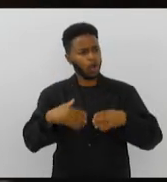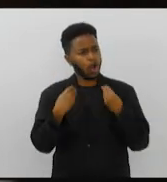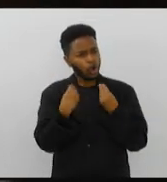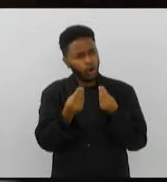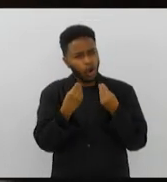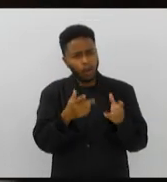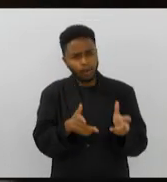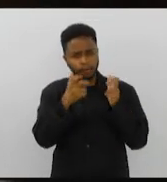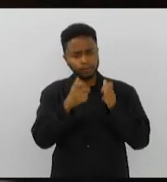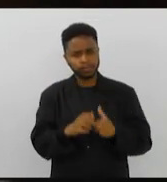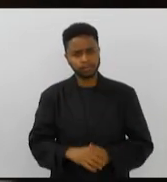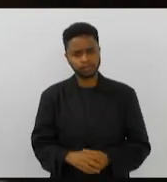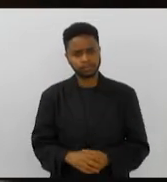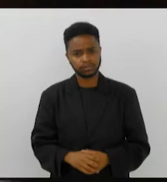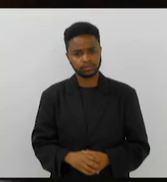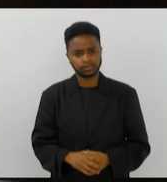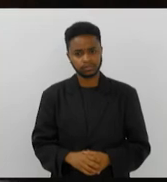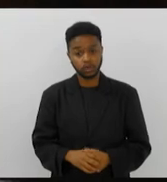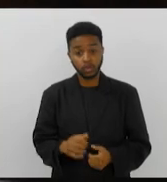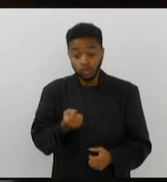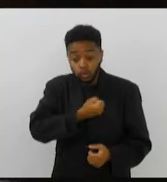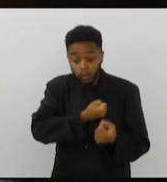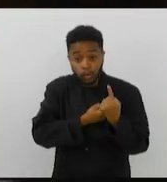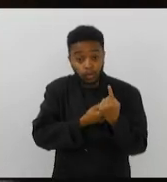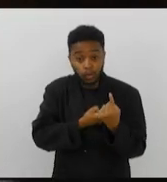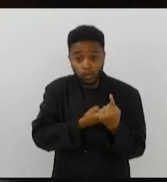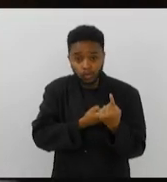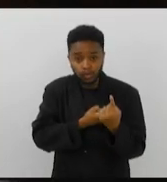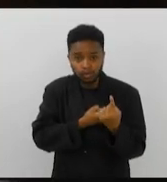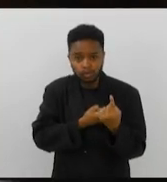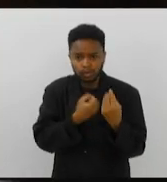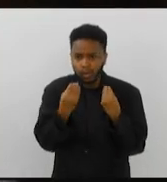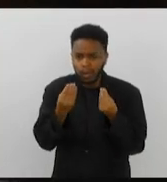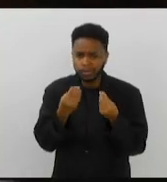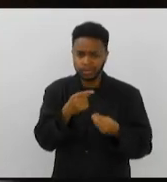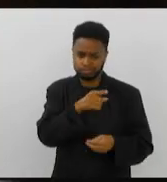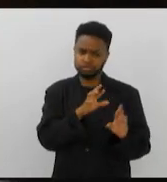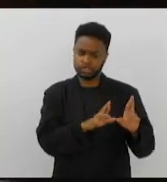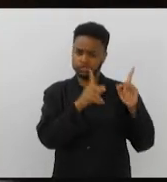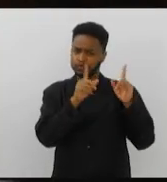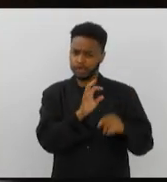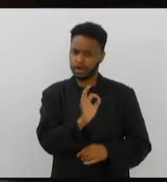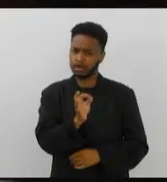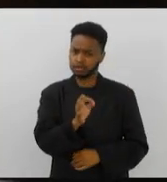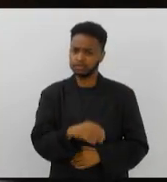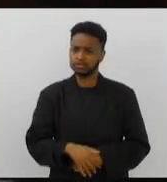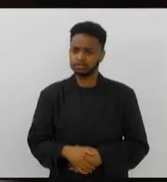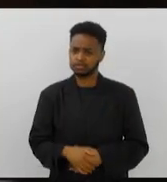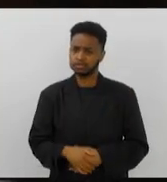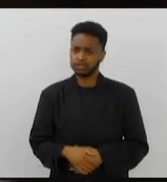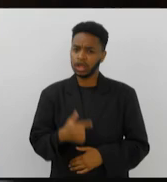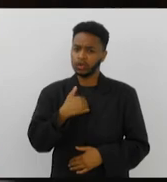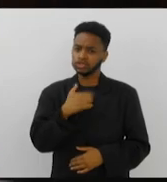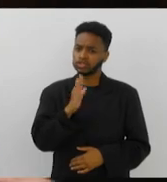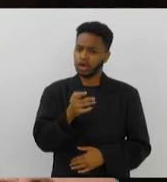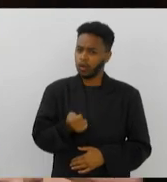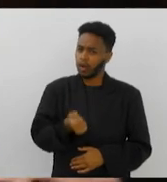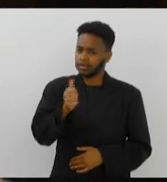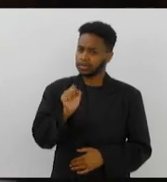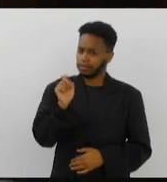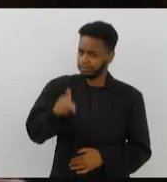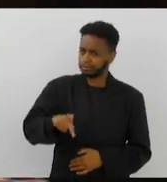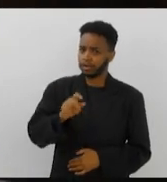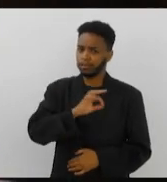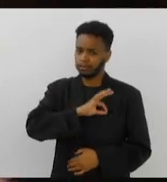é que tu viu isso cara o número falei PIS esse cara é diferente já tô quase aposentando na polícia